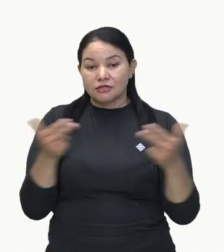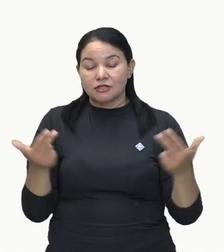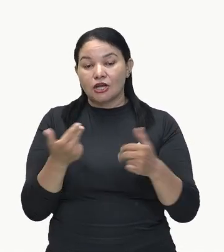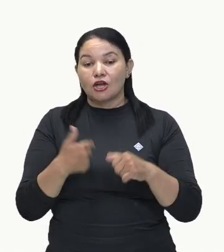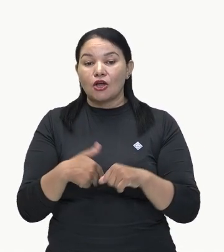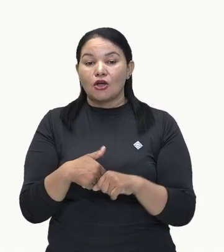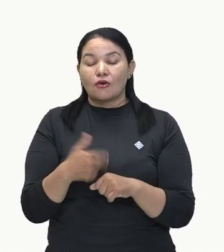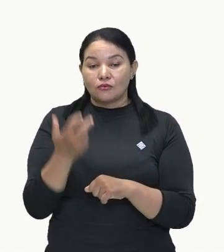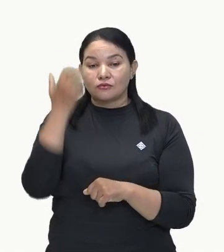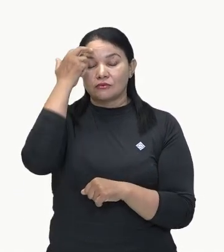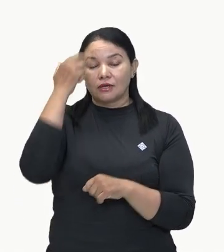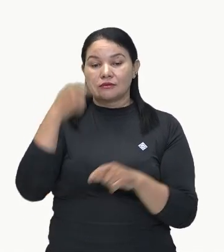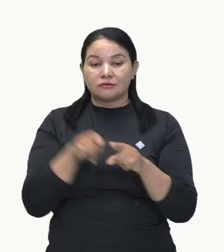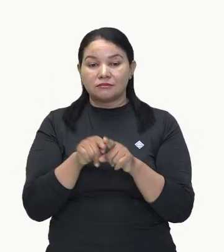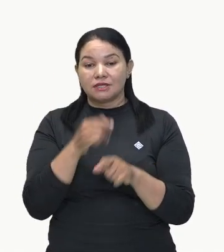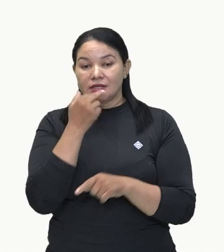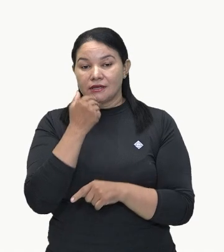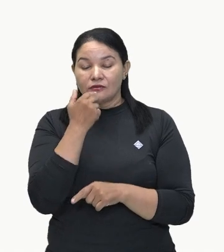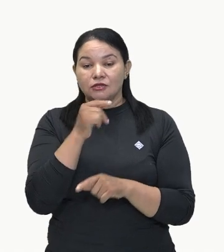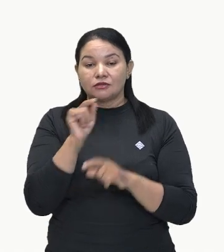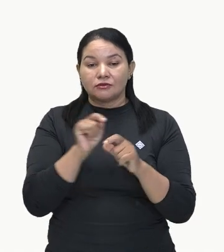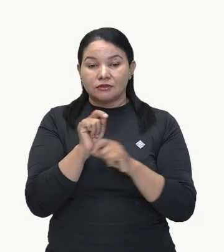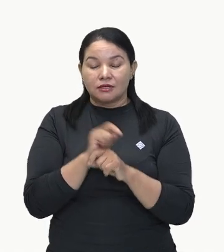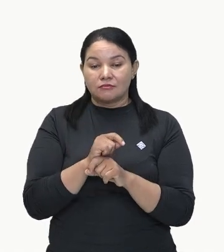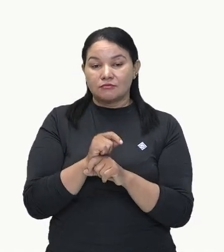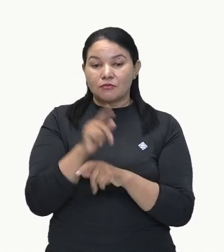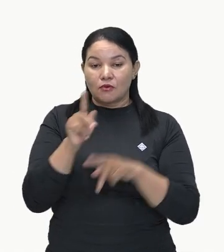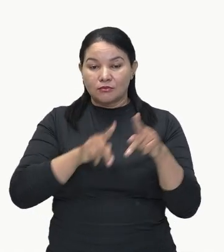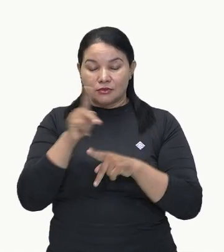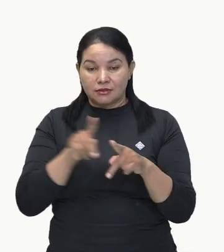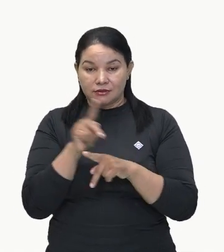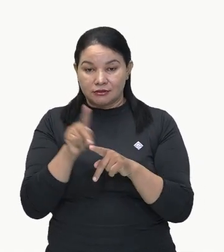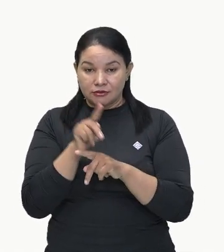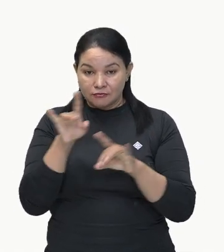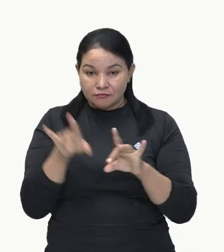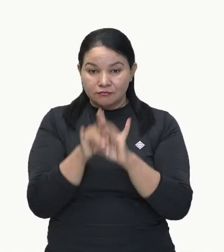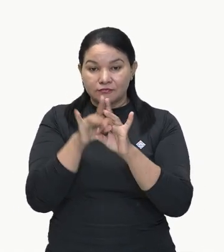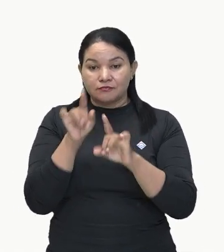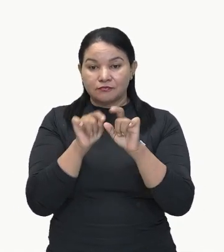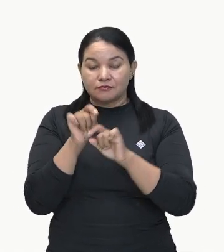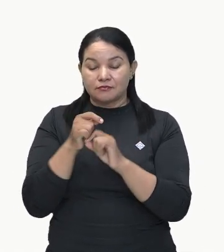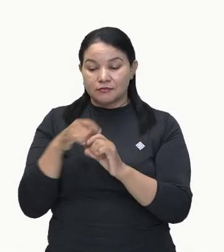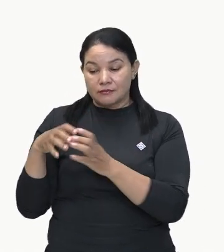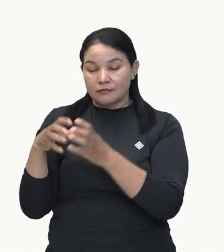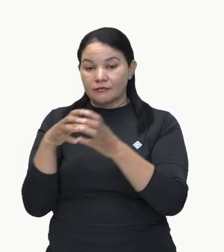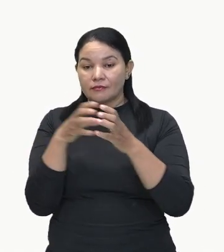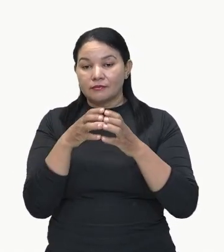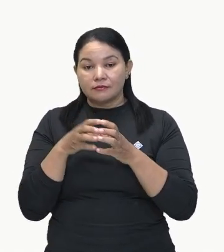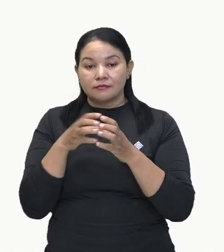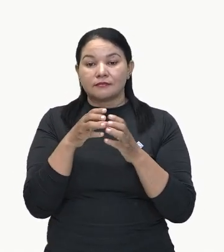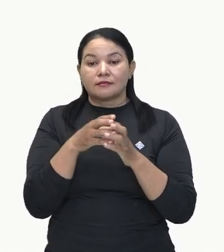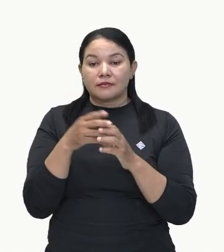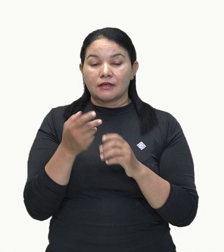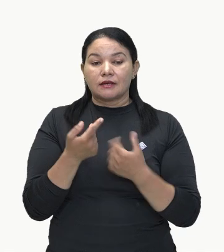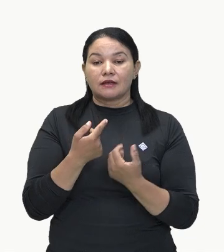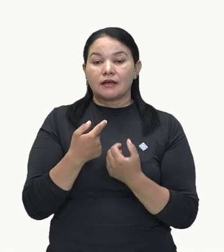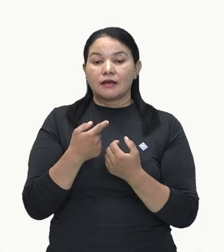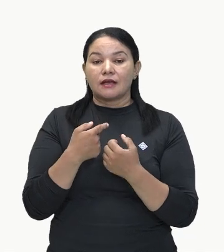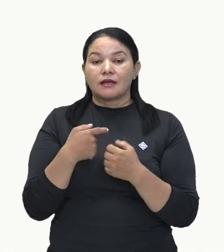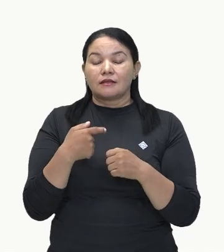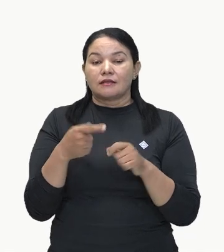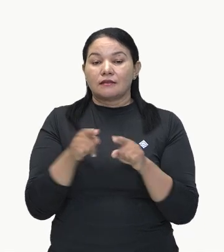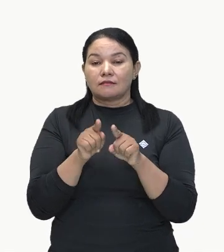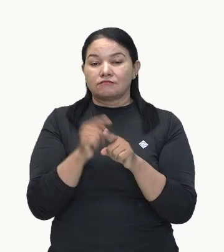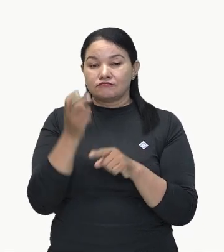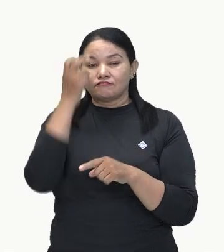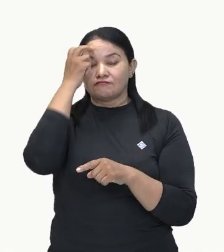linguística no Canadá. A população vai ser composta por diversos grupos étnico-culturais, como eu já apresentei para vocês, e a gente tem aí